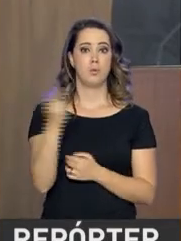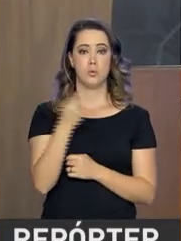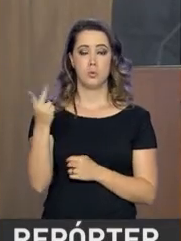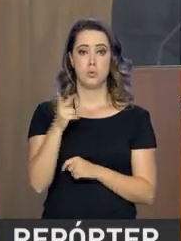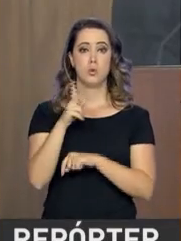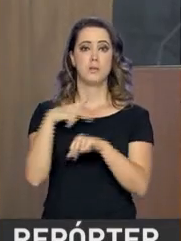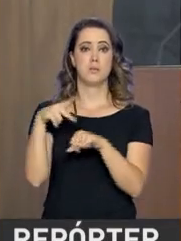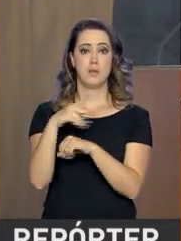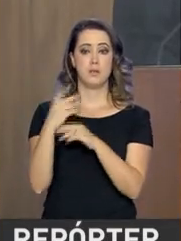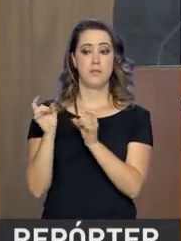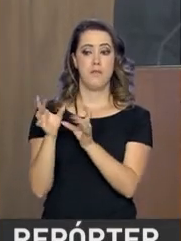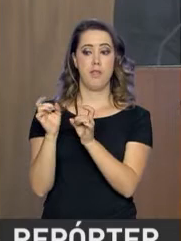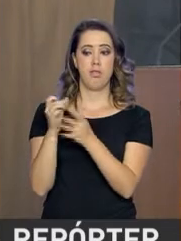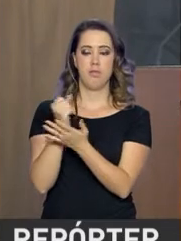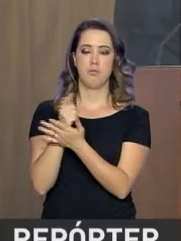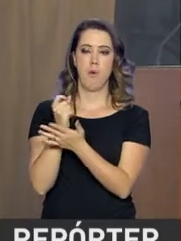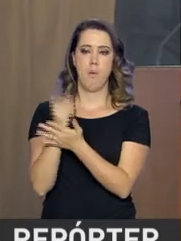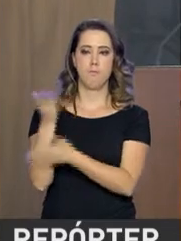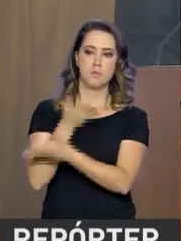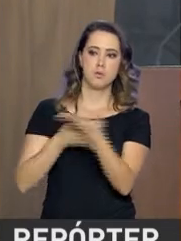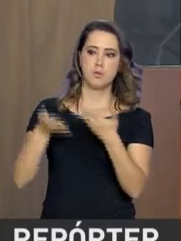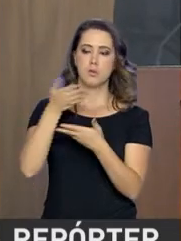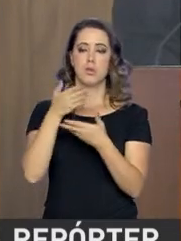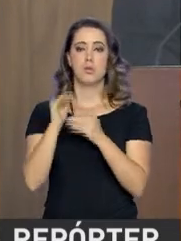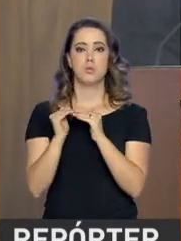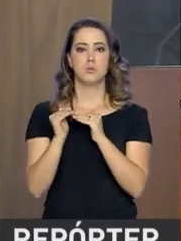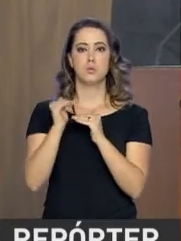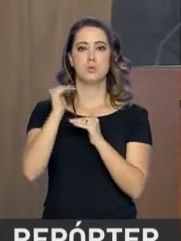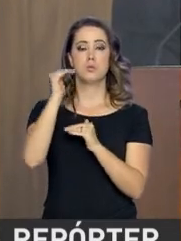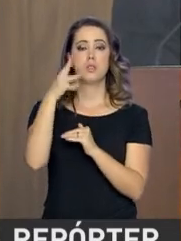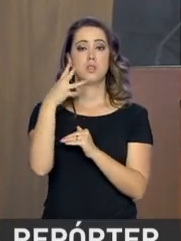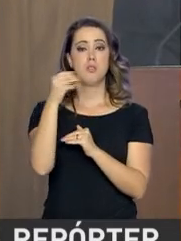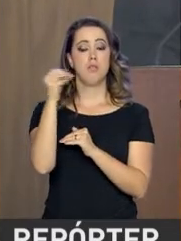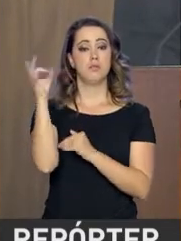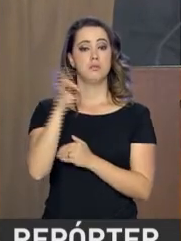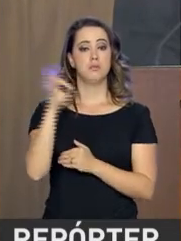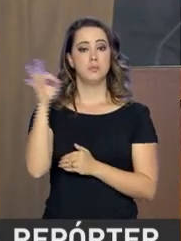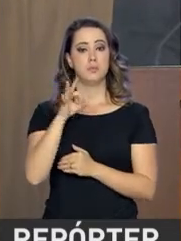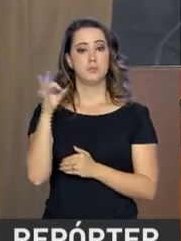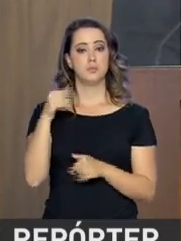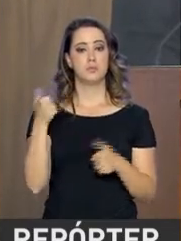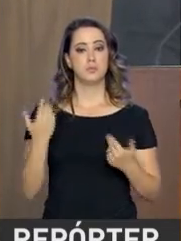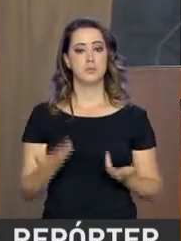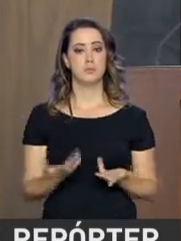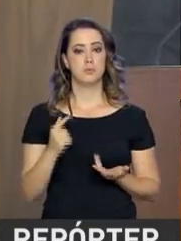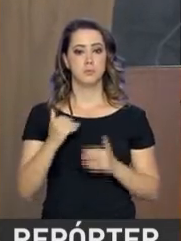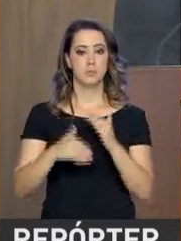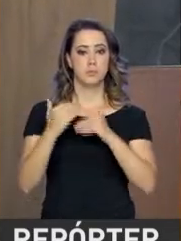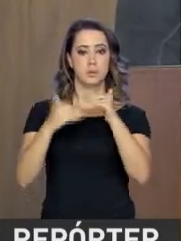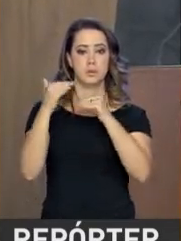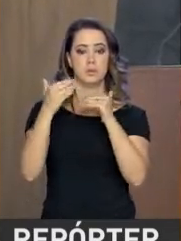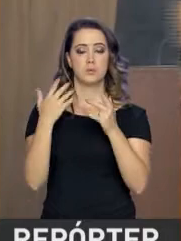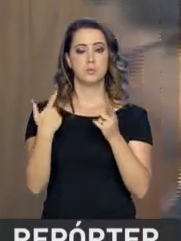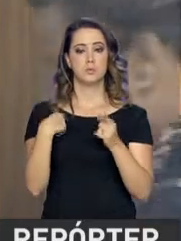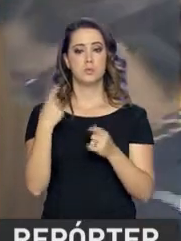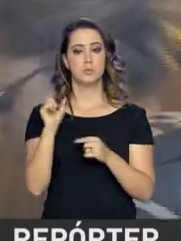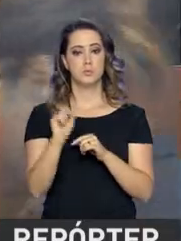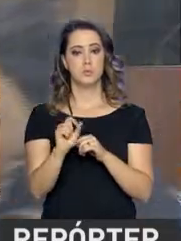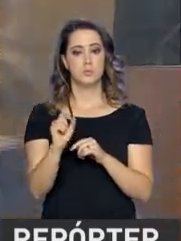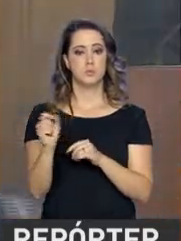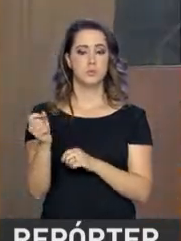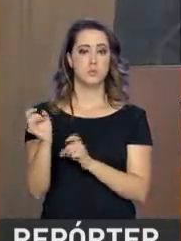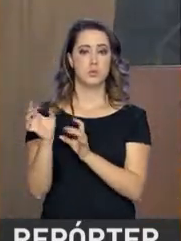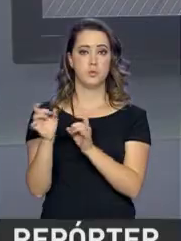países 2017 aumentou praticamente 30% esta relação é